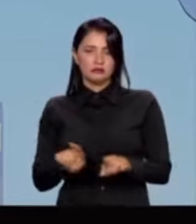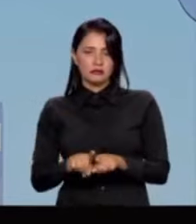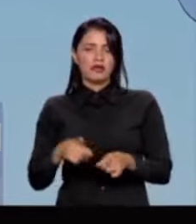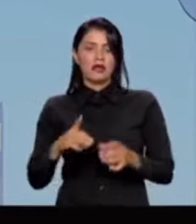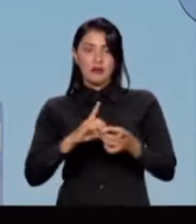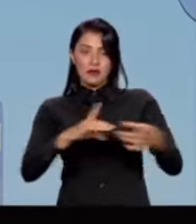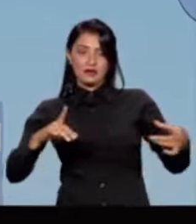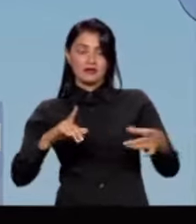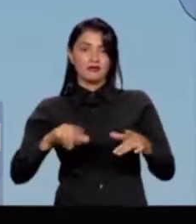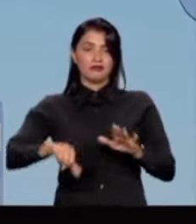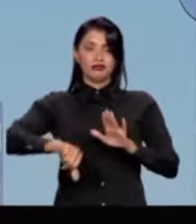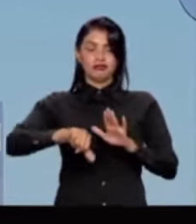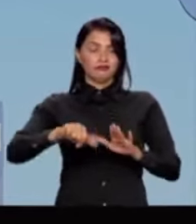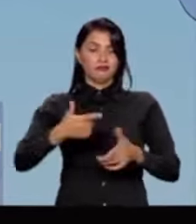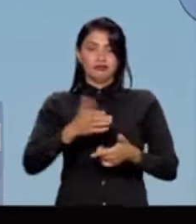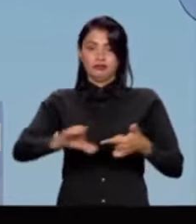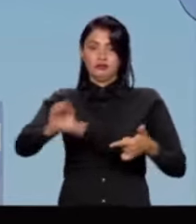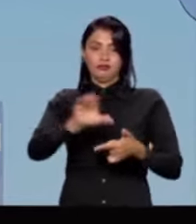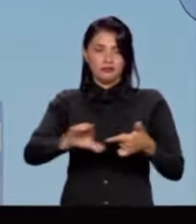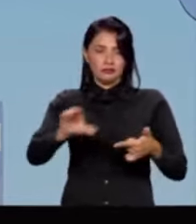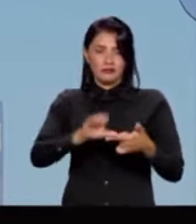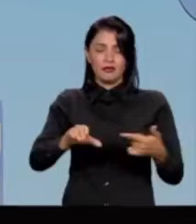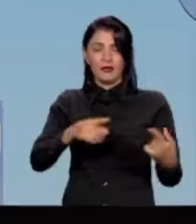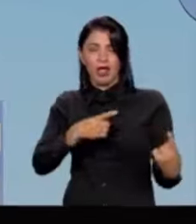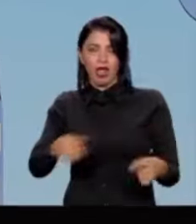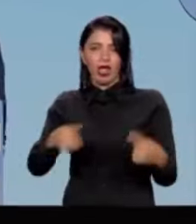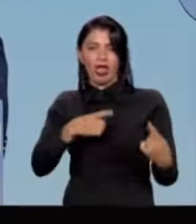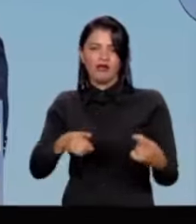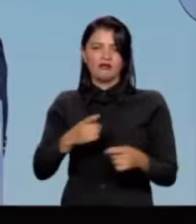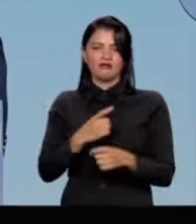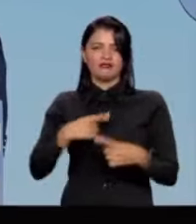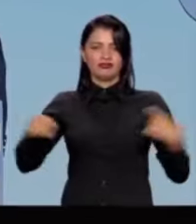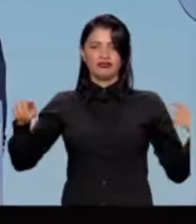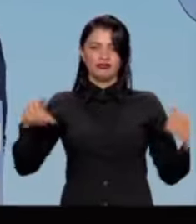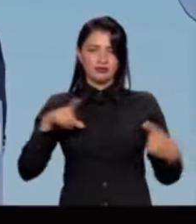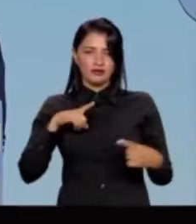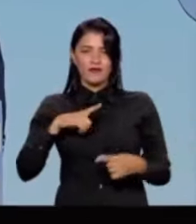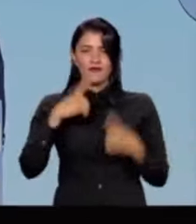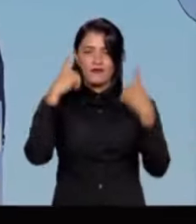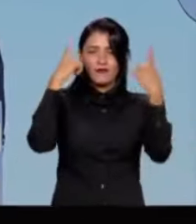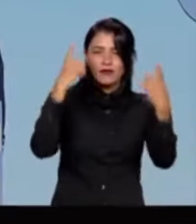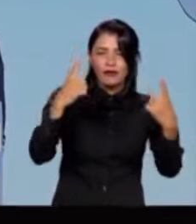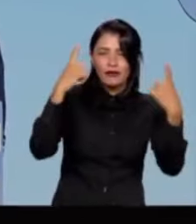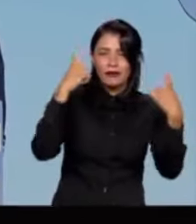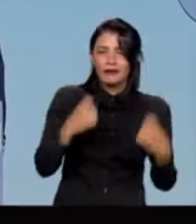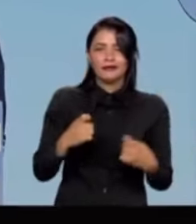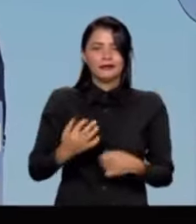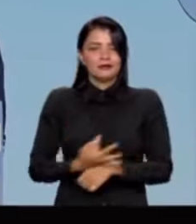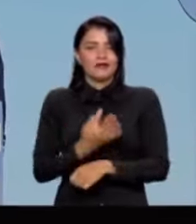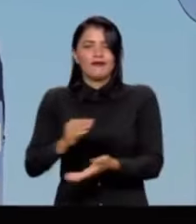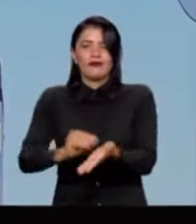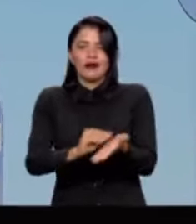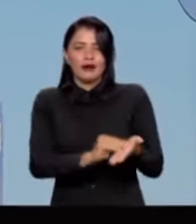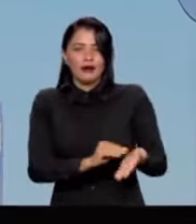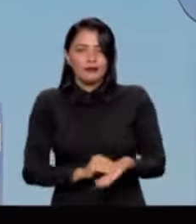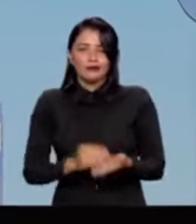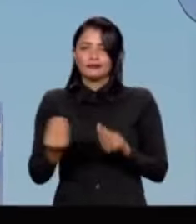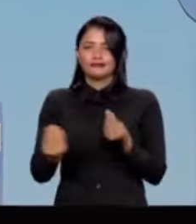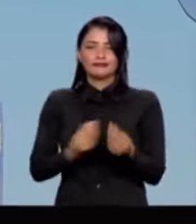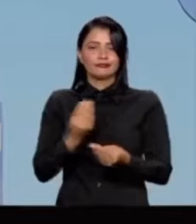discórdia, a violência e a intolerância, solapando as condições da vida